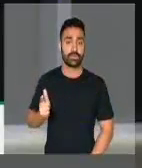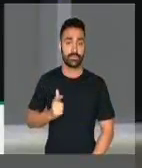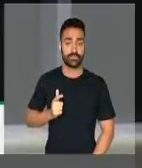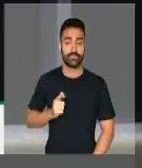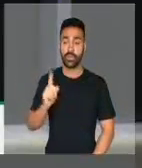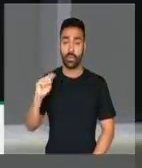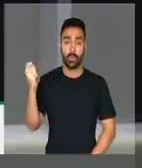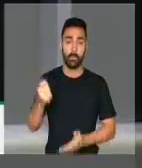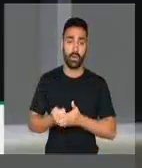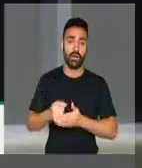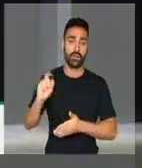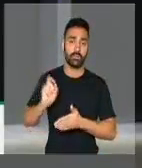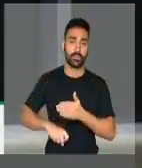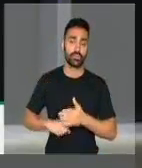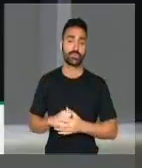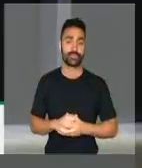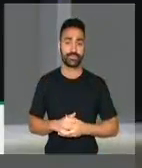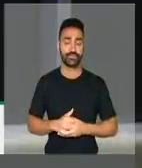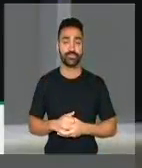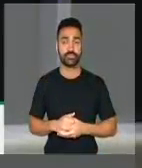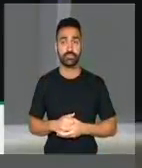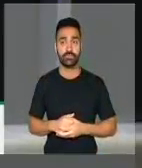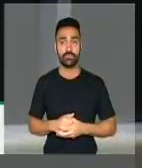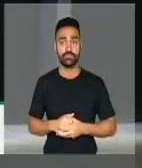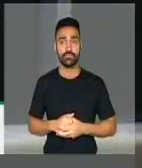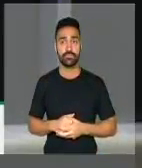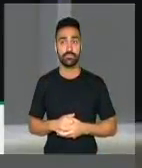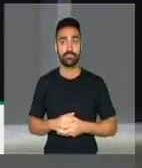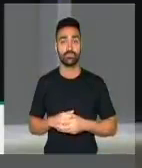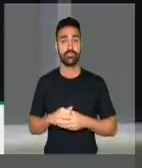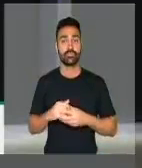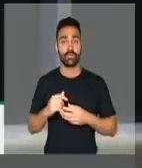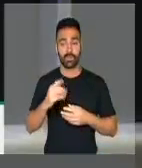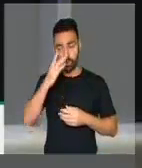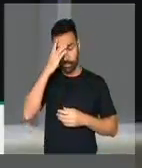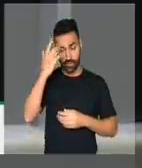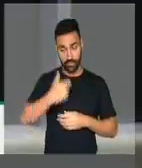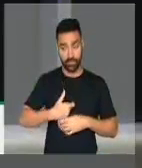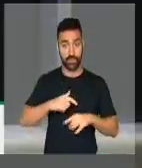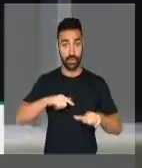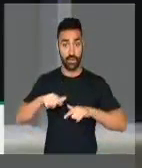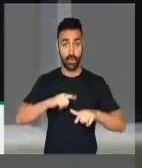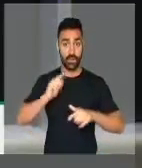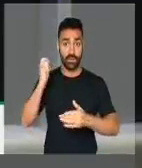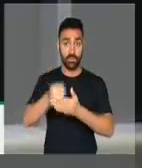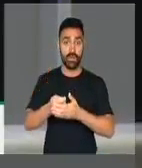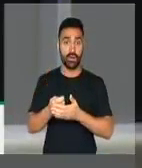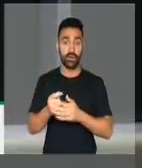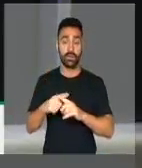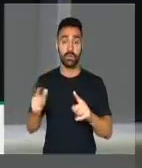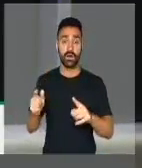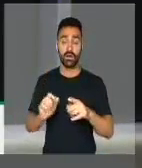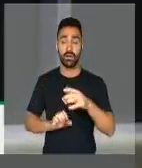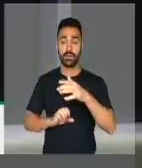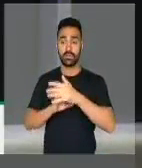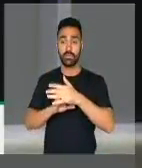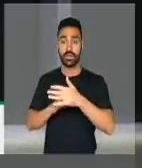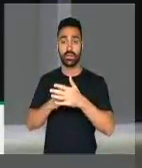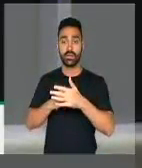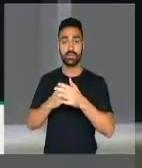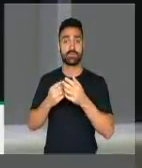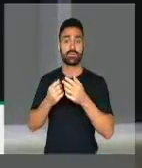própria sonegação de contribuições que são feitas, inclusive por trabalhadores, e que as empresas não entregam à